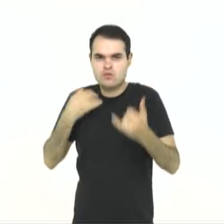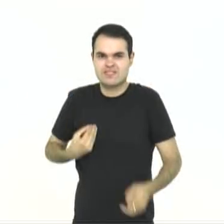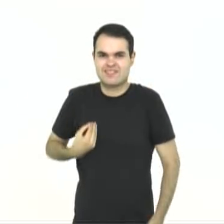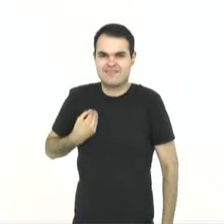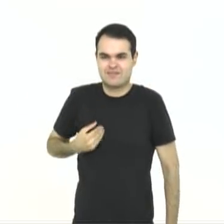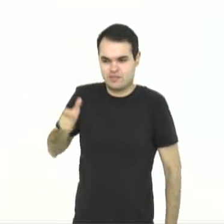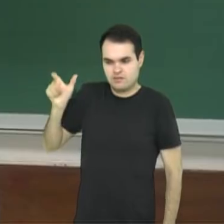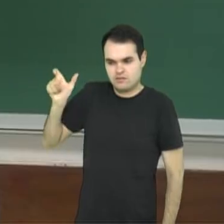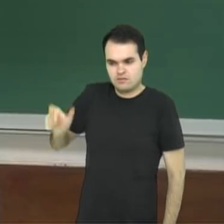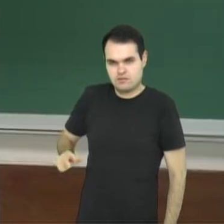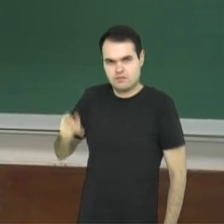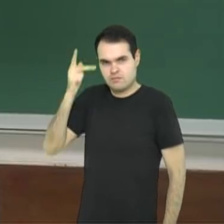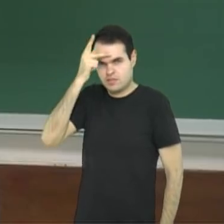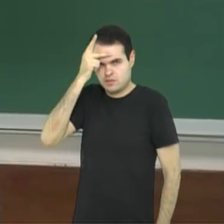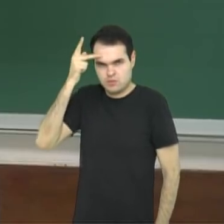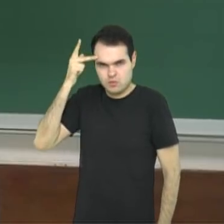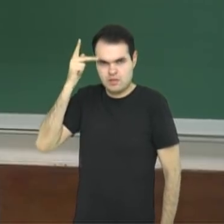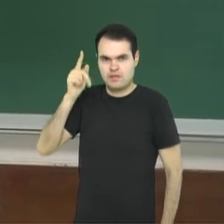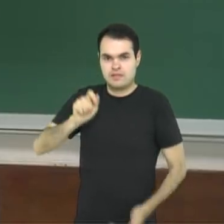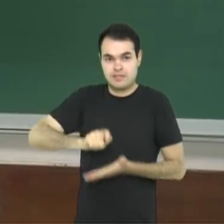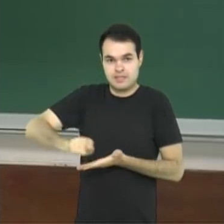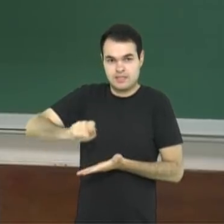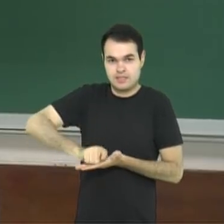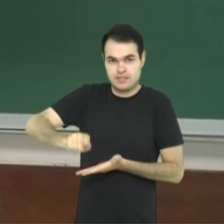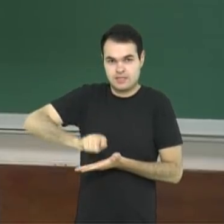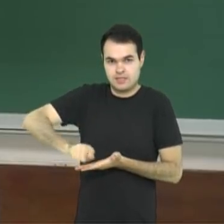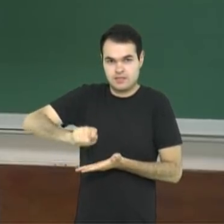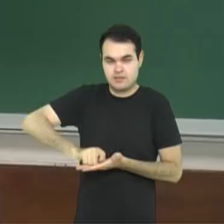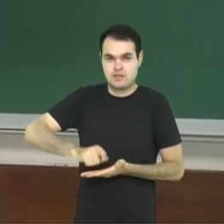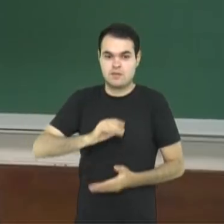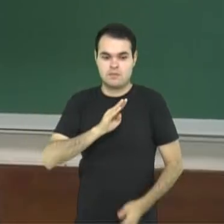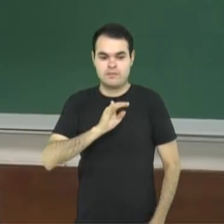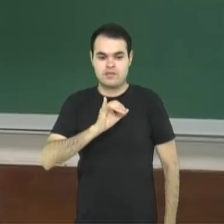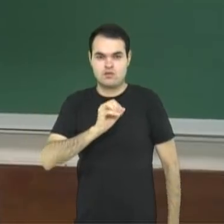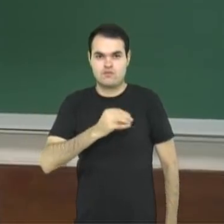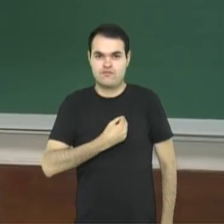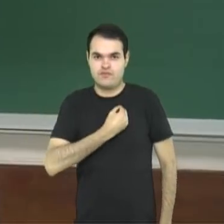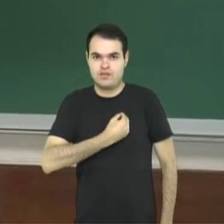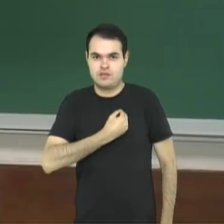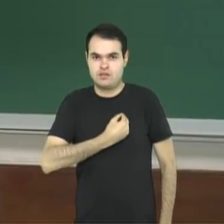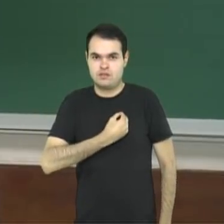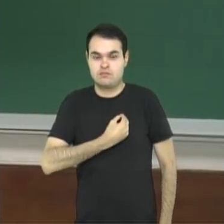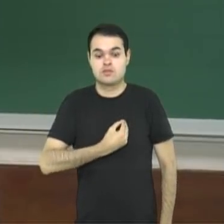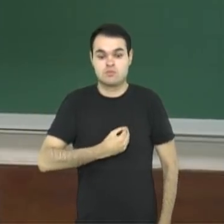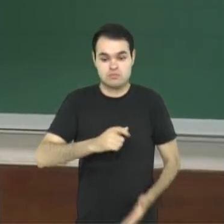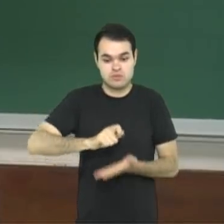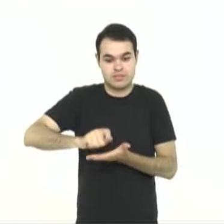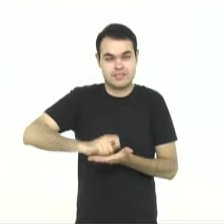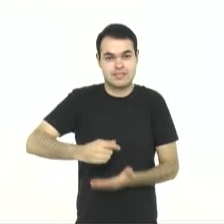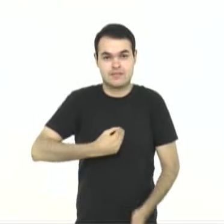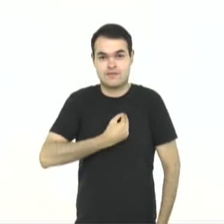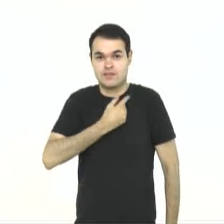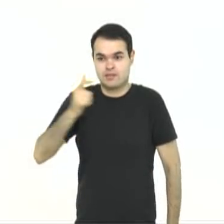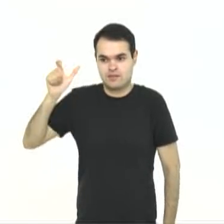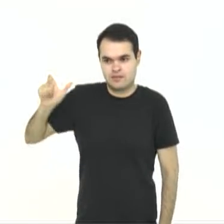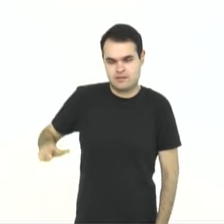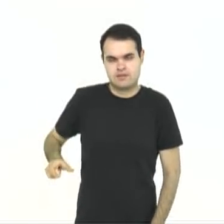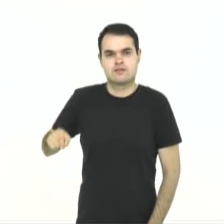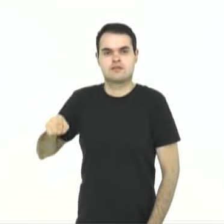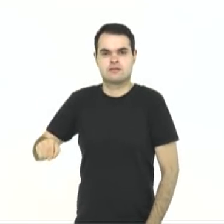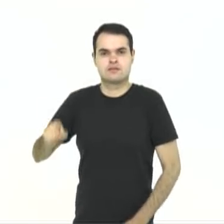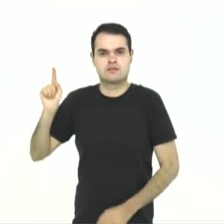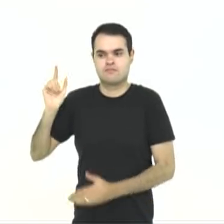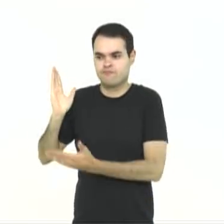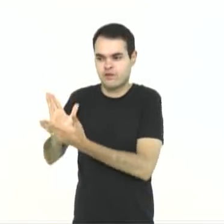de alguém, grafia significa escrita, bio, vida, então é a escrita da vida de alguém. Tratam-se de relatos